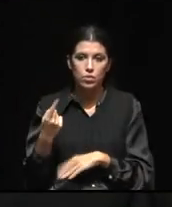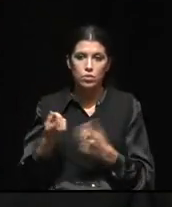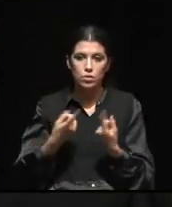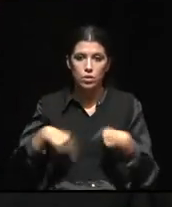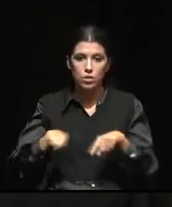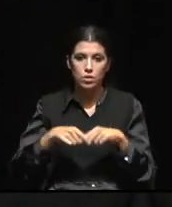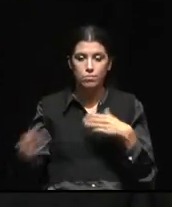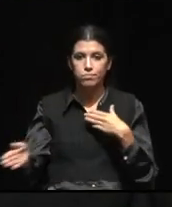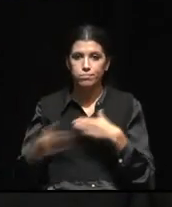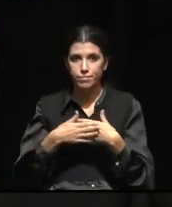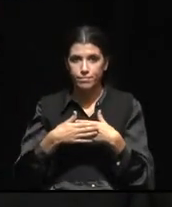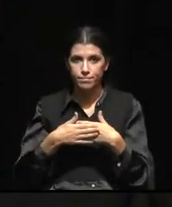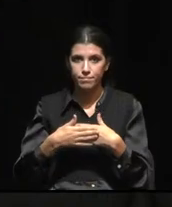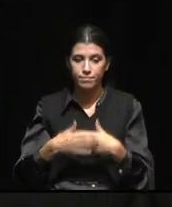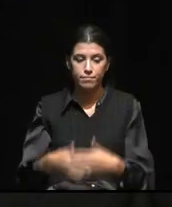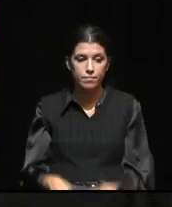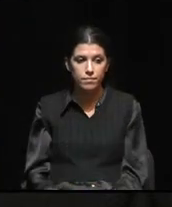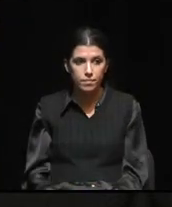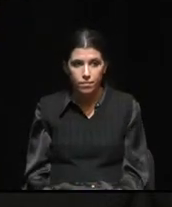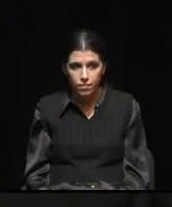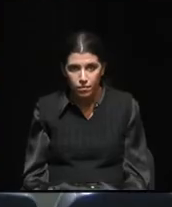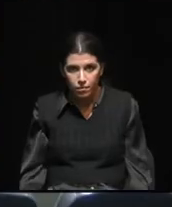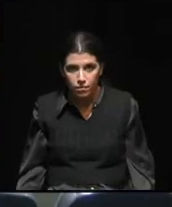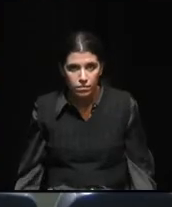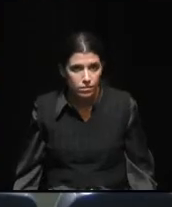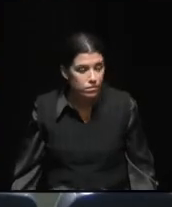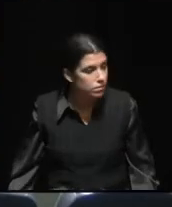encerrada a sessão